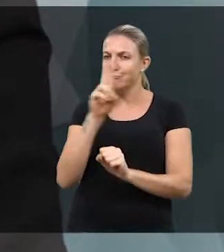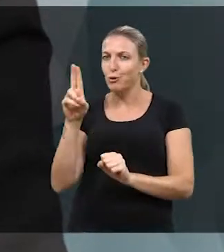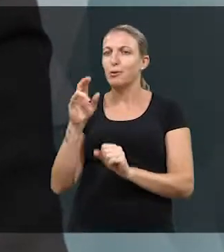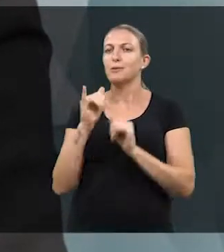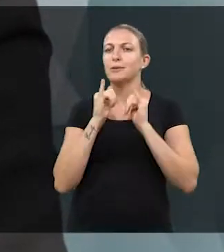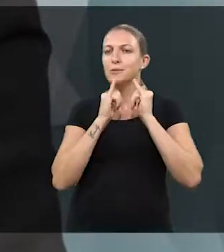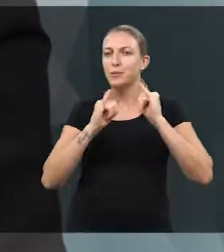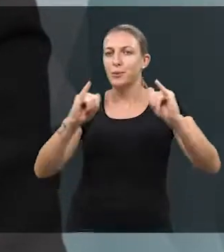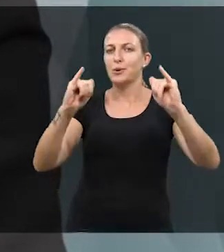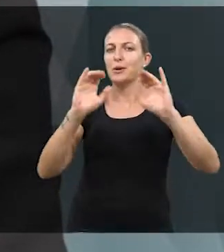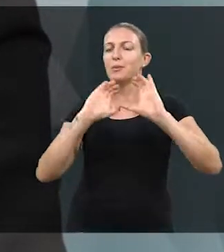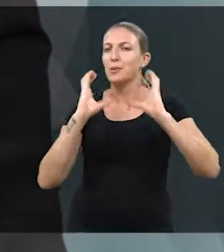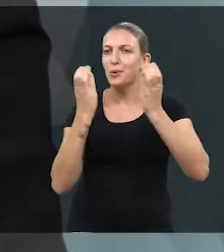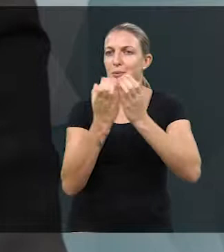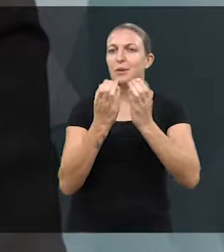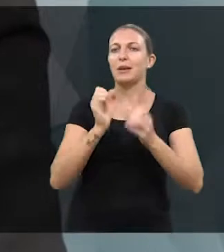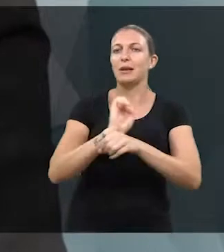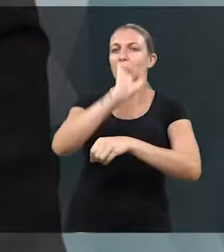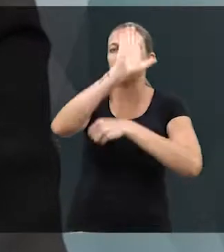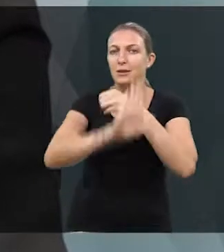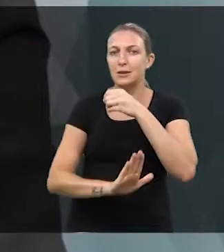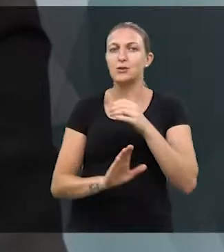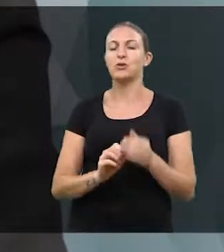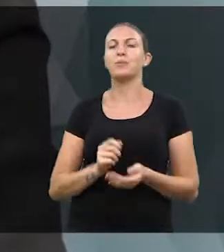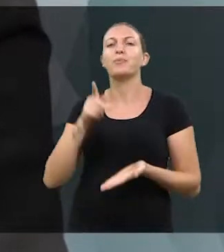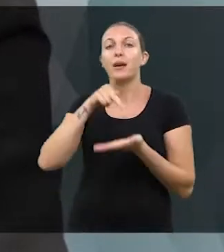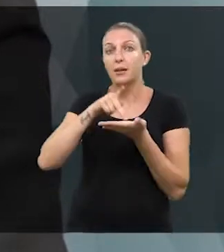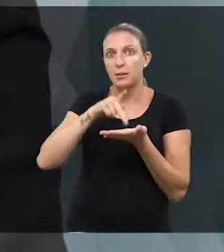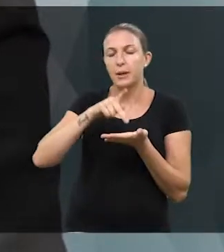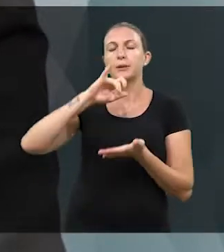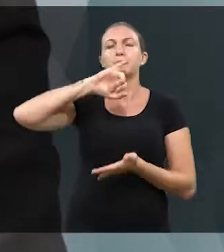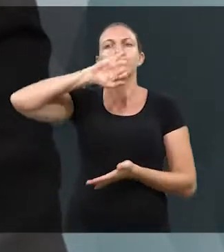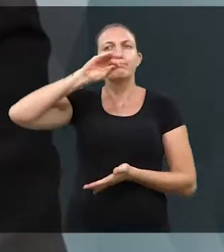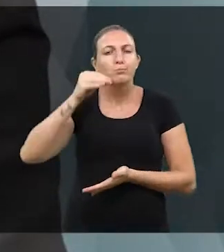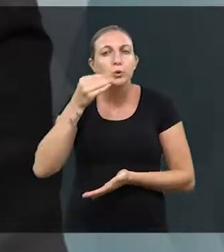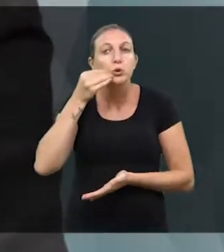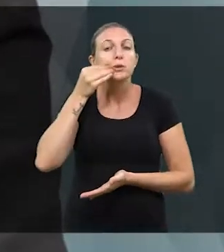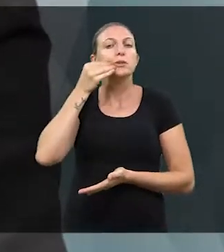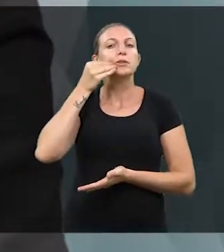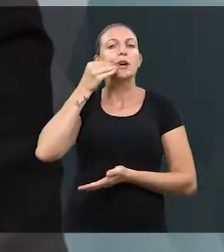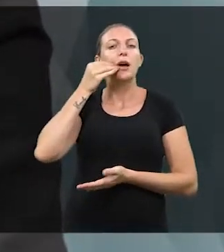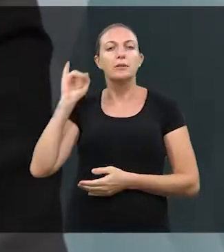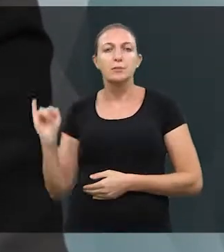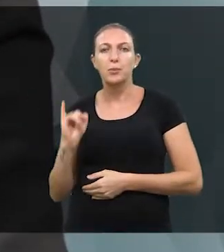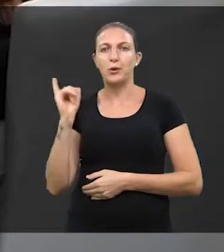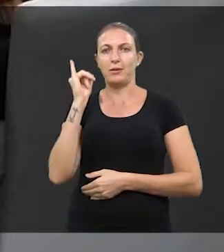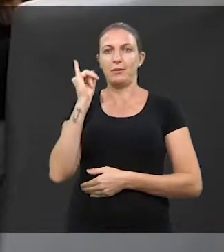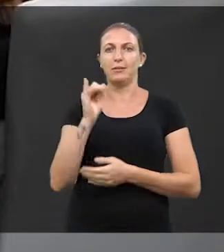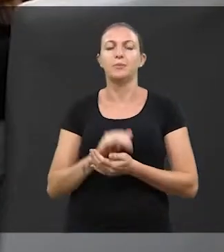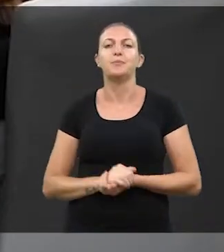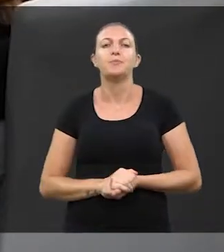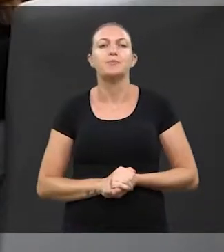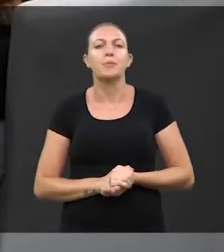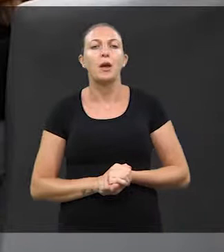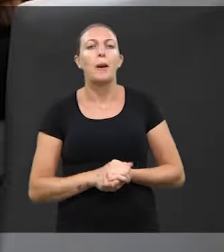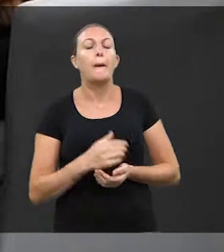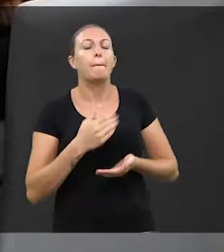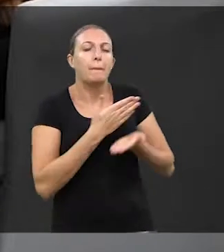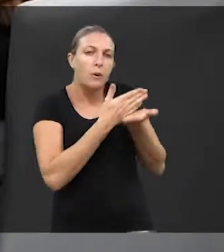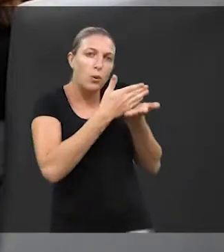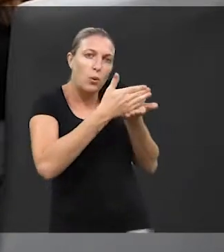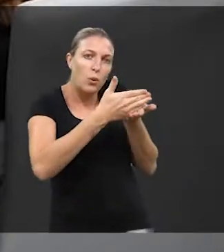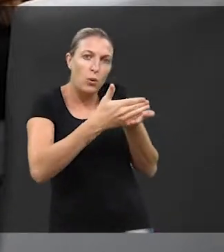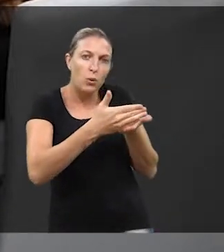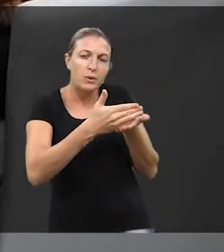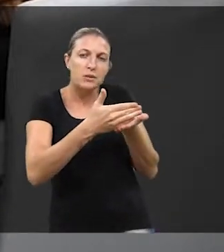que para nossa comunidade che é realmente um grande oportunidade estamos tendo estado aqui mas sua mãe para nós daremos início